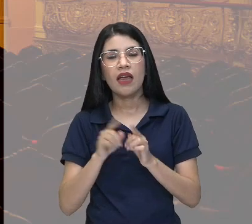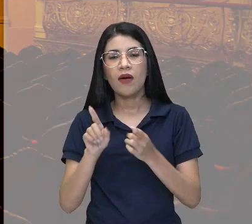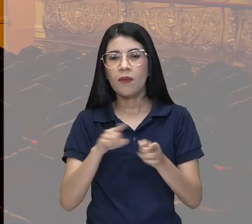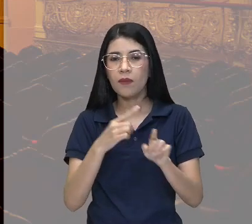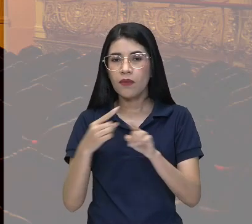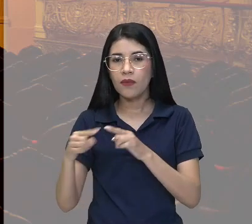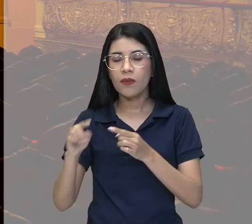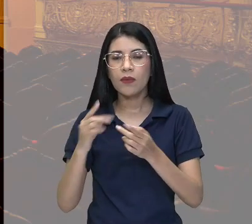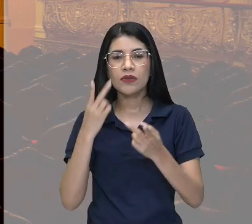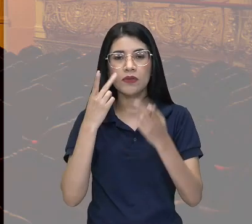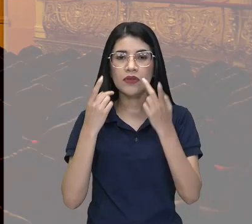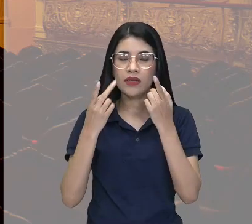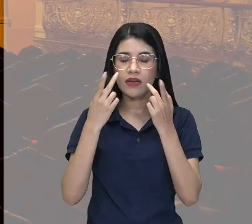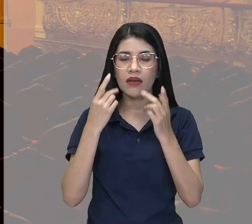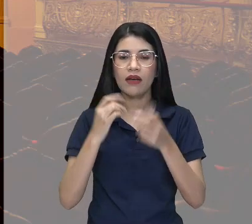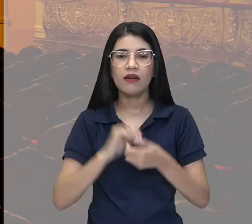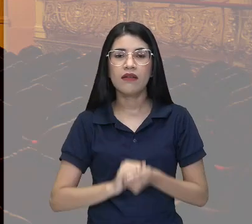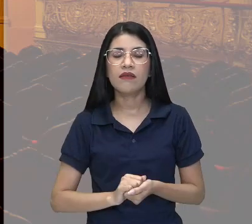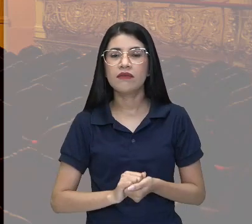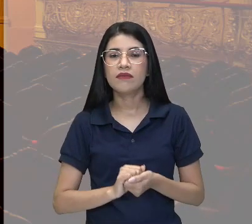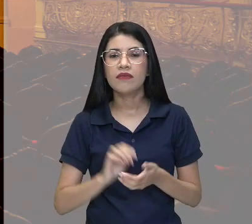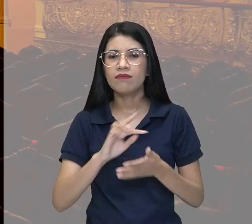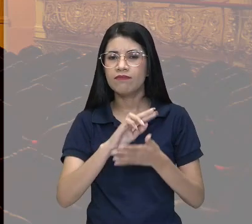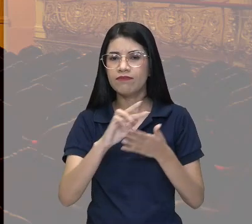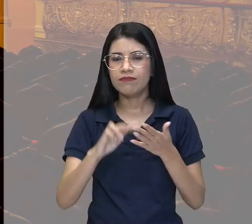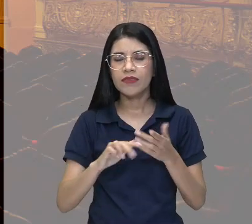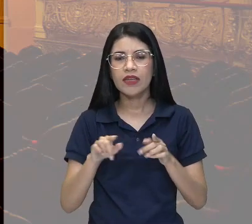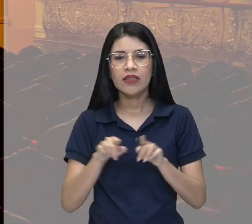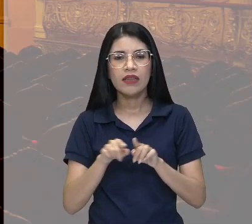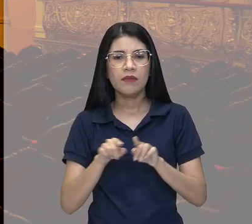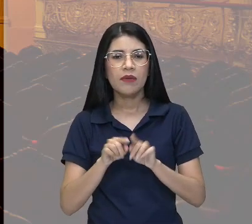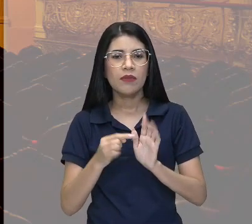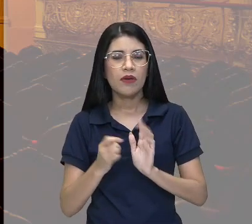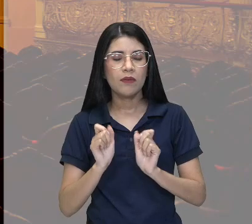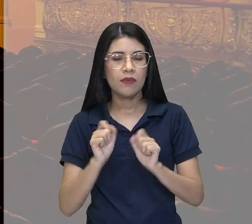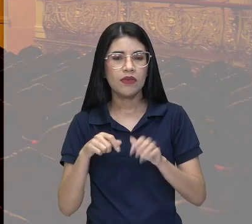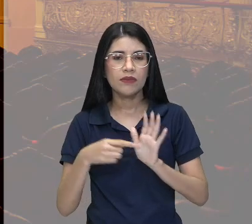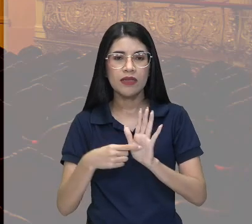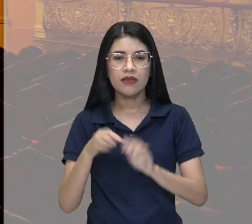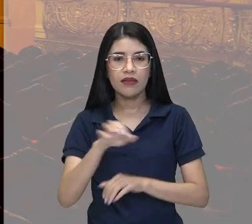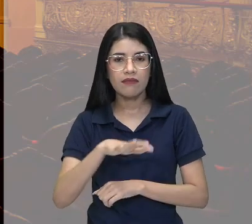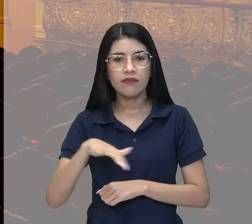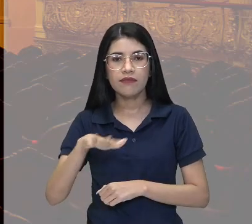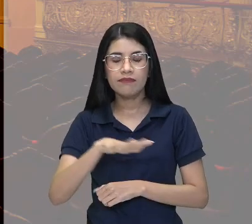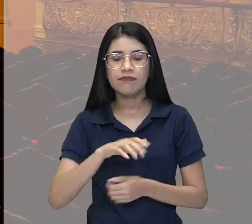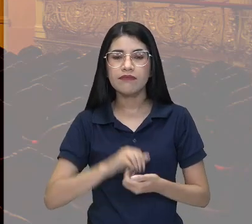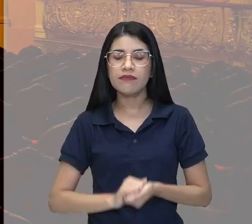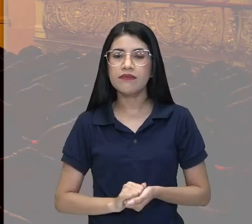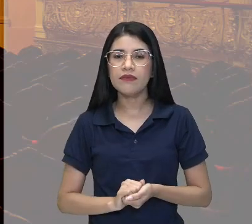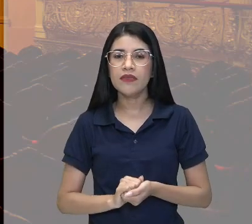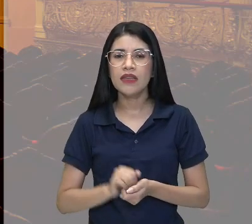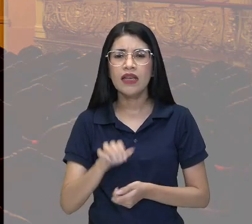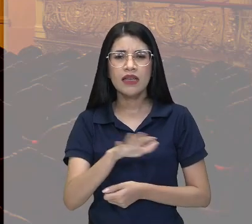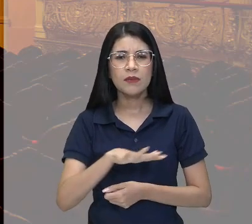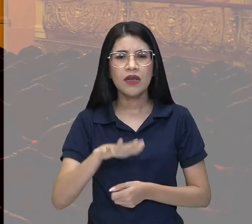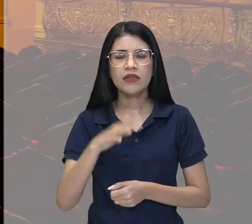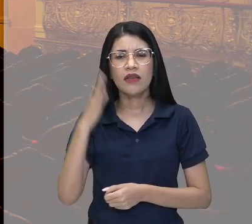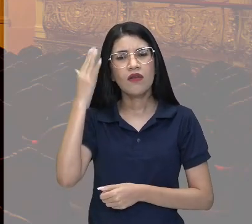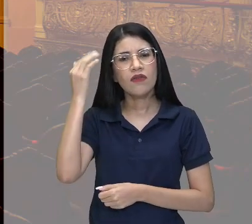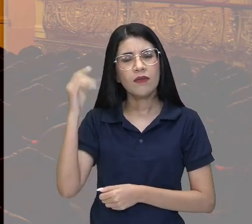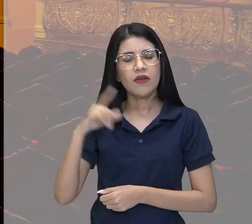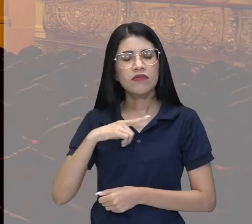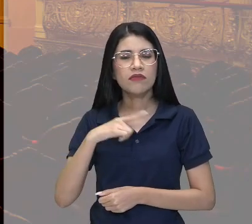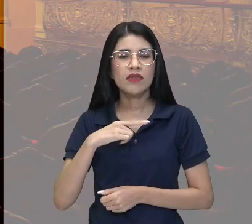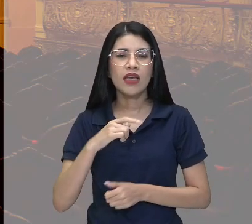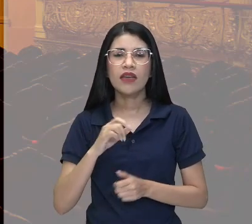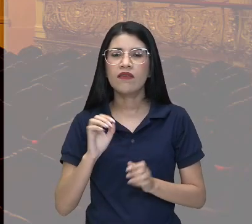um teatro, né, uma dramaturgia, uma comédia, e esse espaço ele está muito, vamos dizer, popular, vários